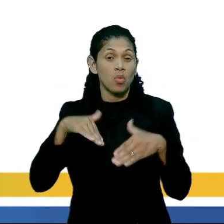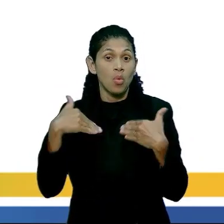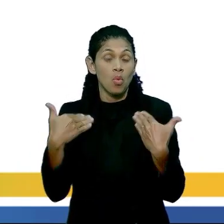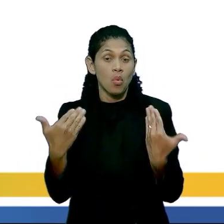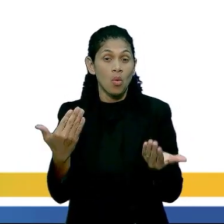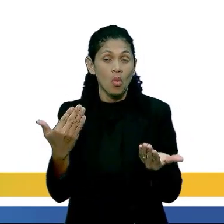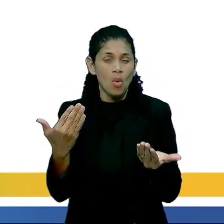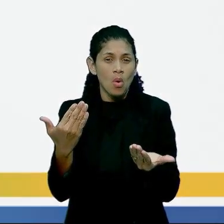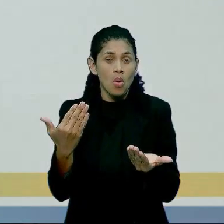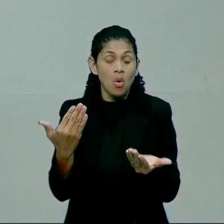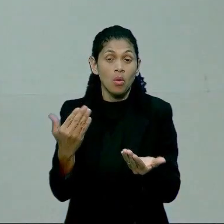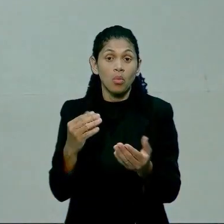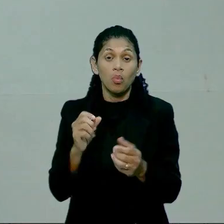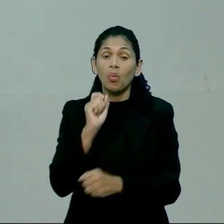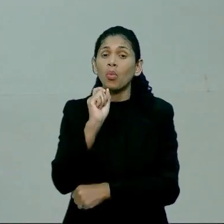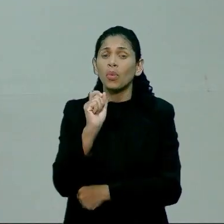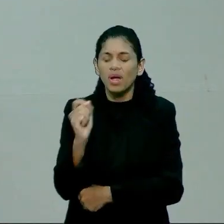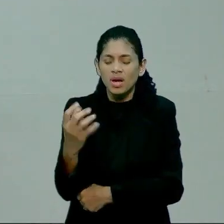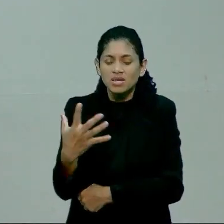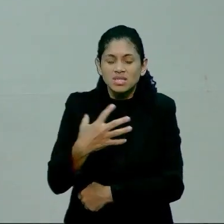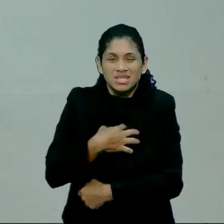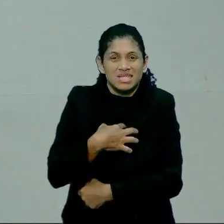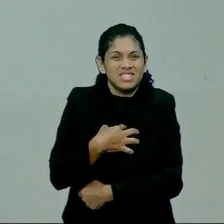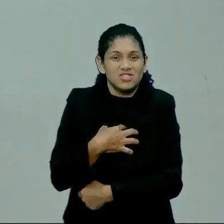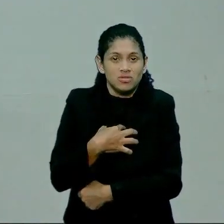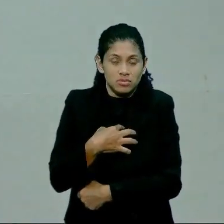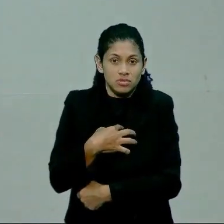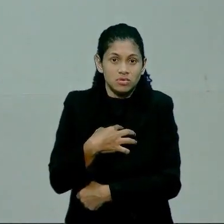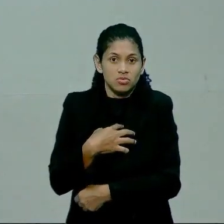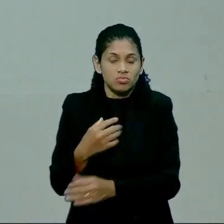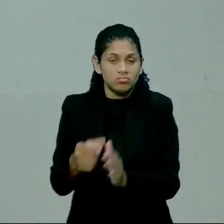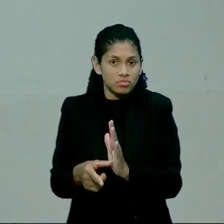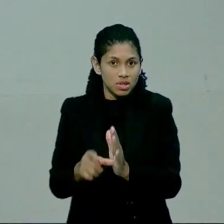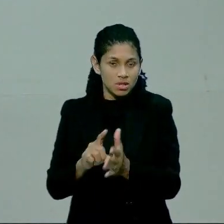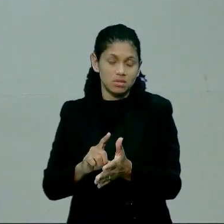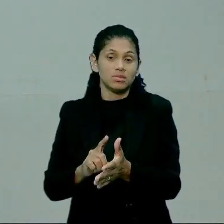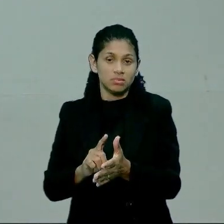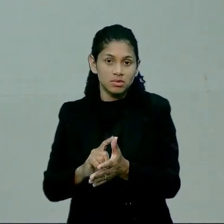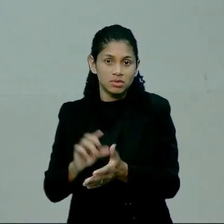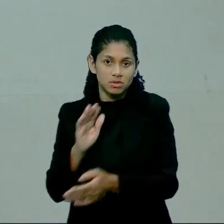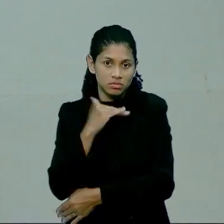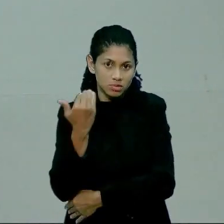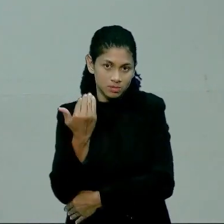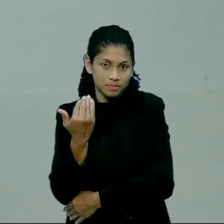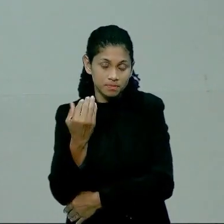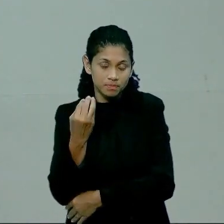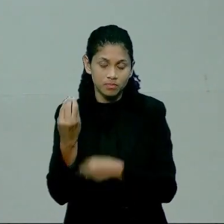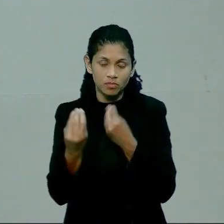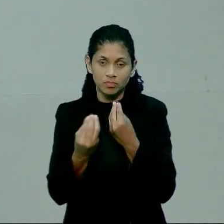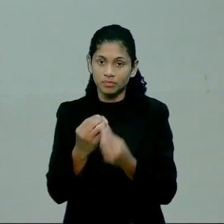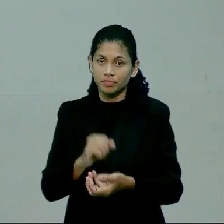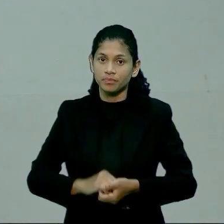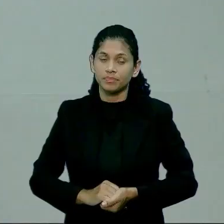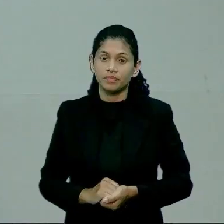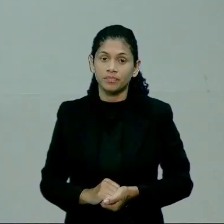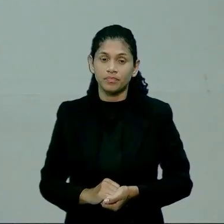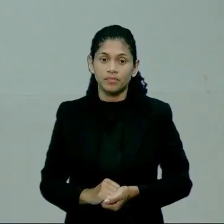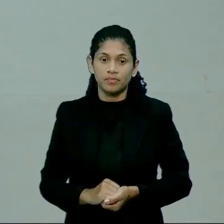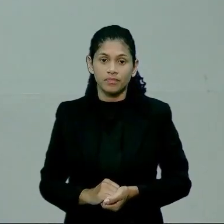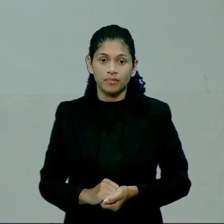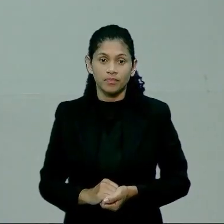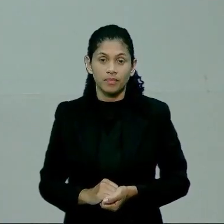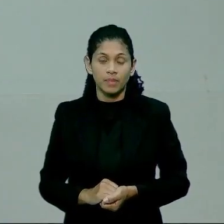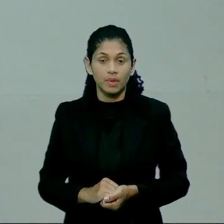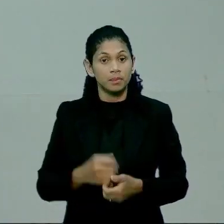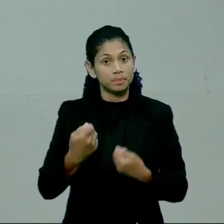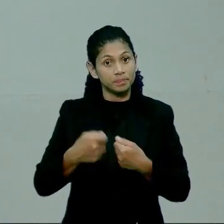frequentes poderiam ser relatados? Aqui já é uma análise fisiológica detalhada do que pode acontecer com alguém que tem um infarto. Então, a